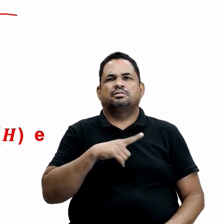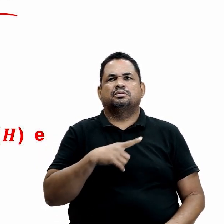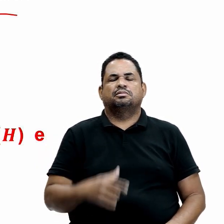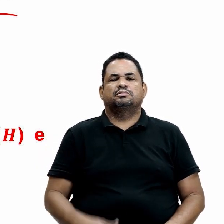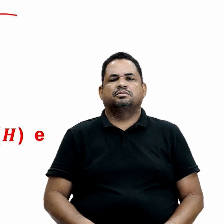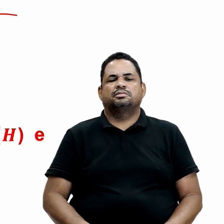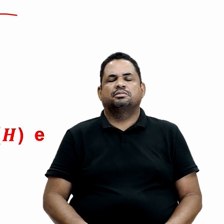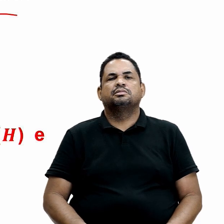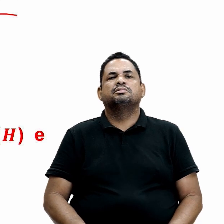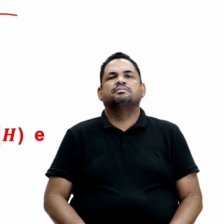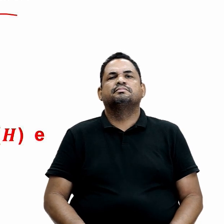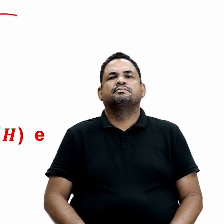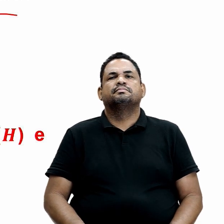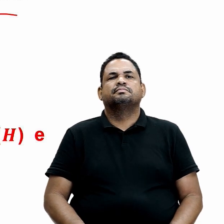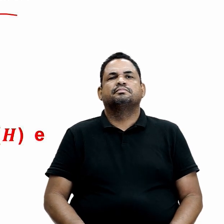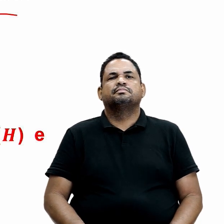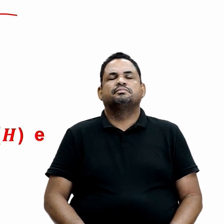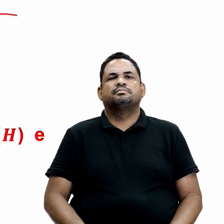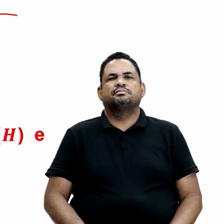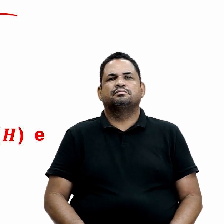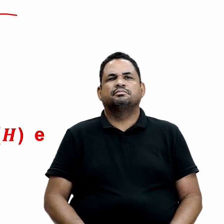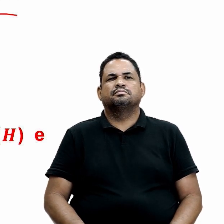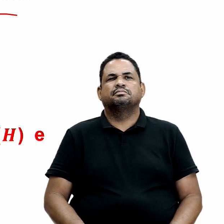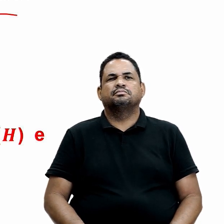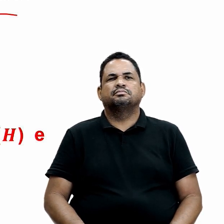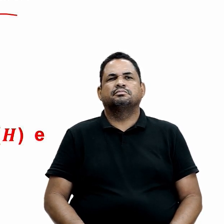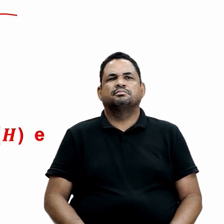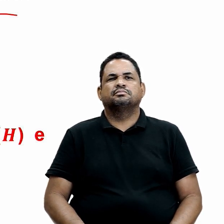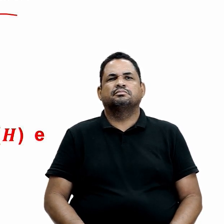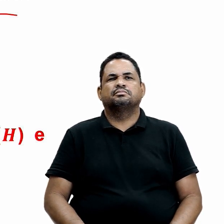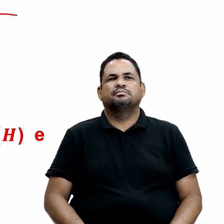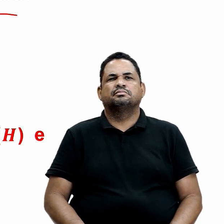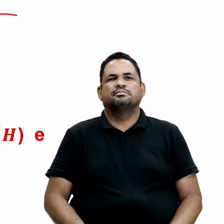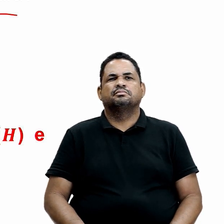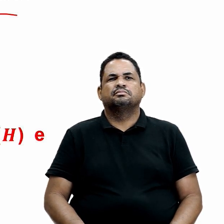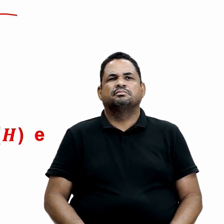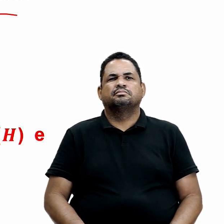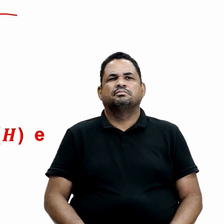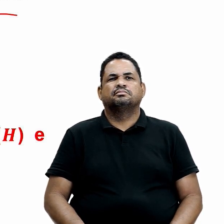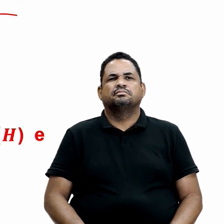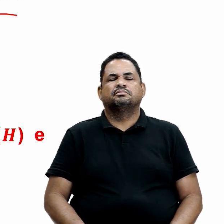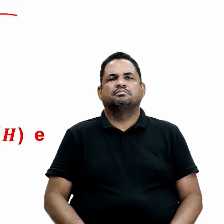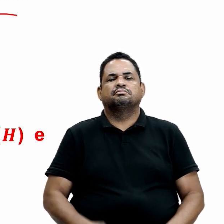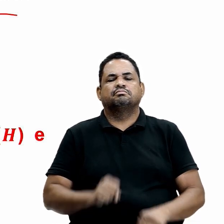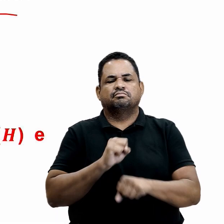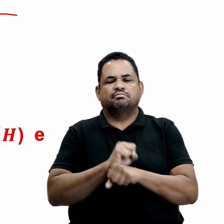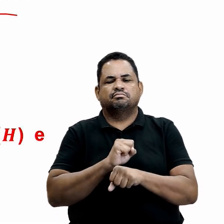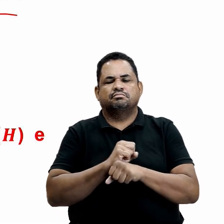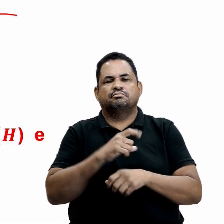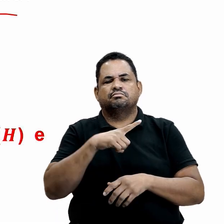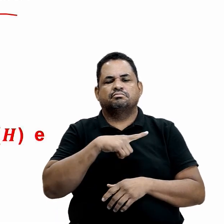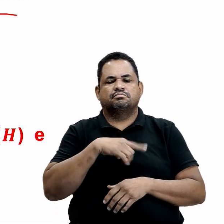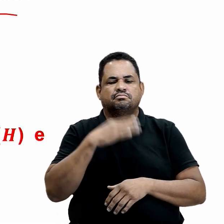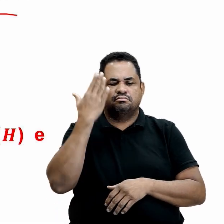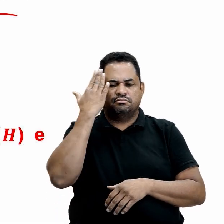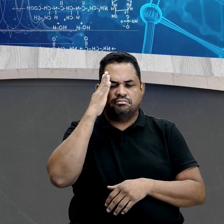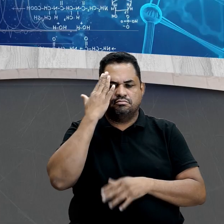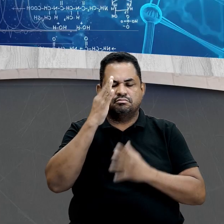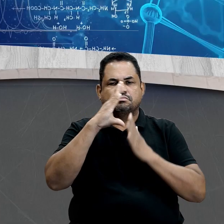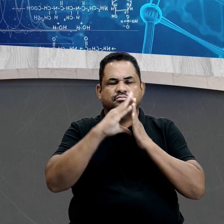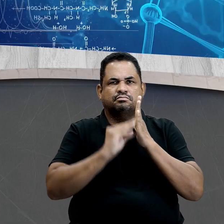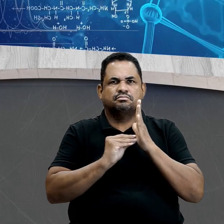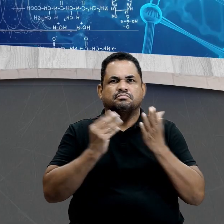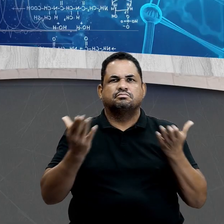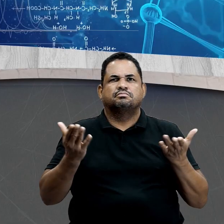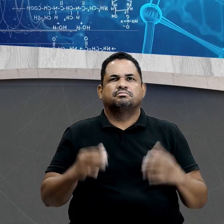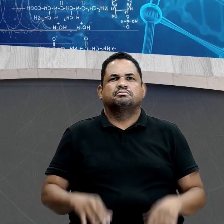oxigênio. Beleza? Então, sendo assim, meu caro aluno, esperamos que você tenha entendido o conteúdo e